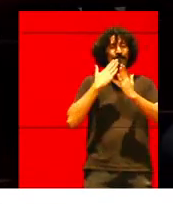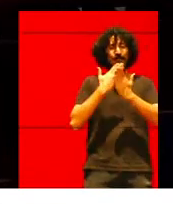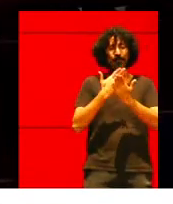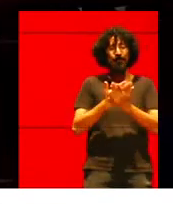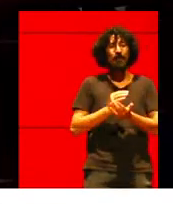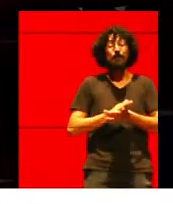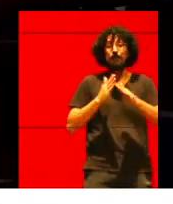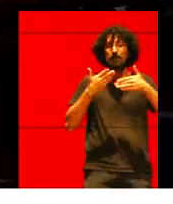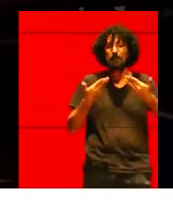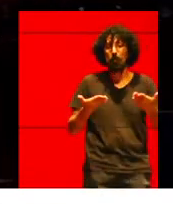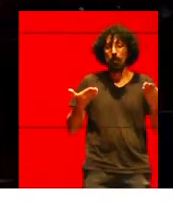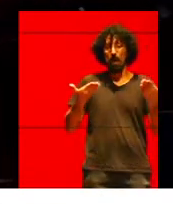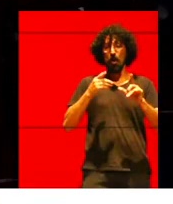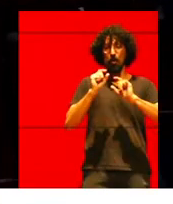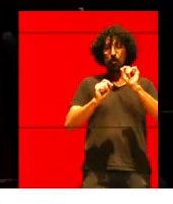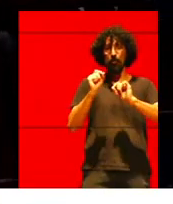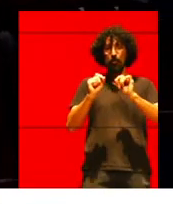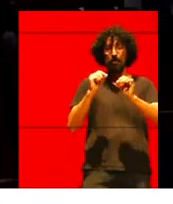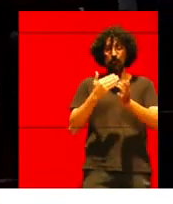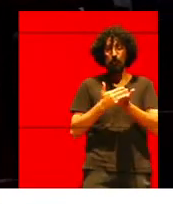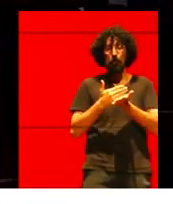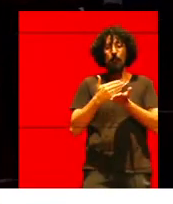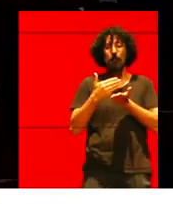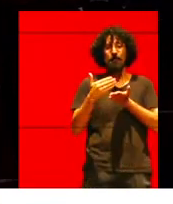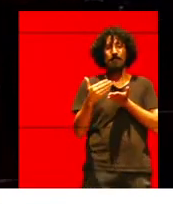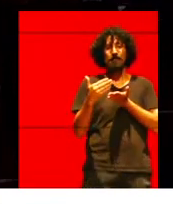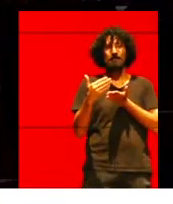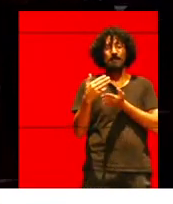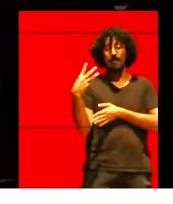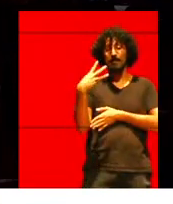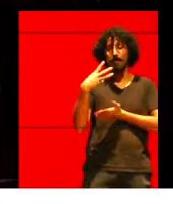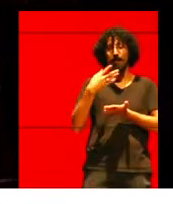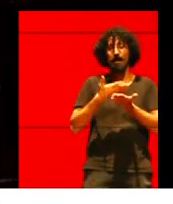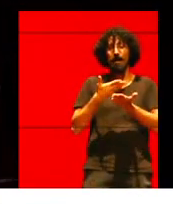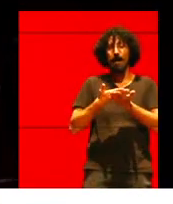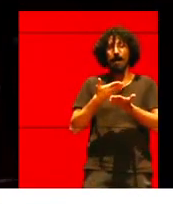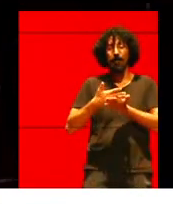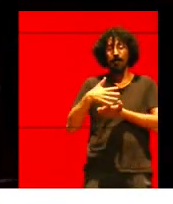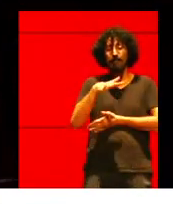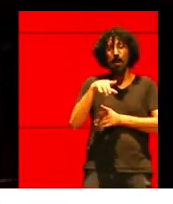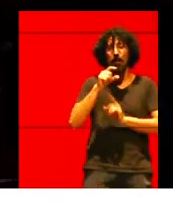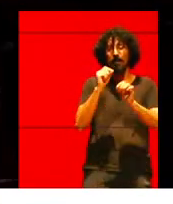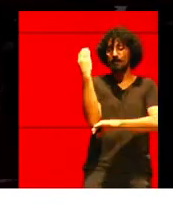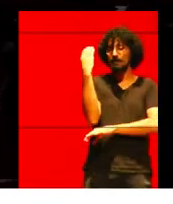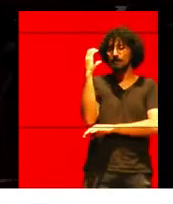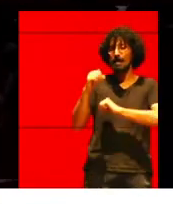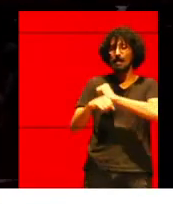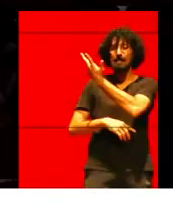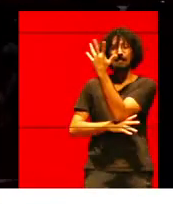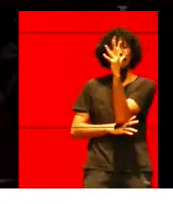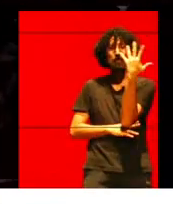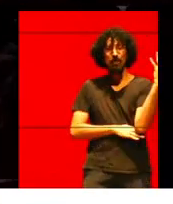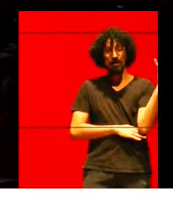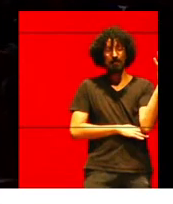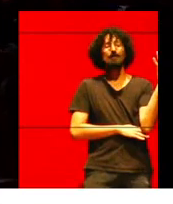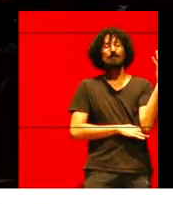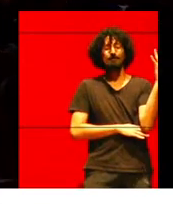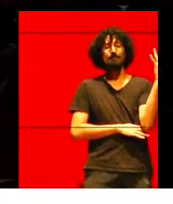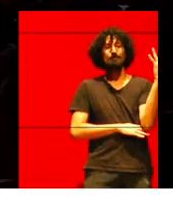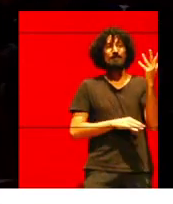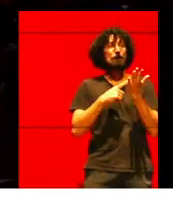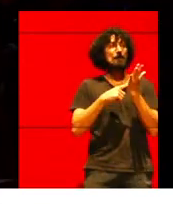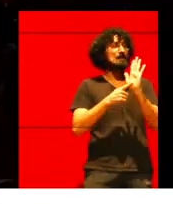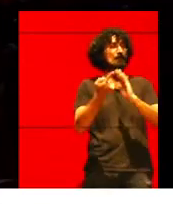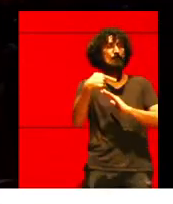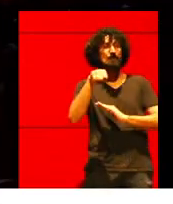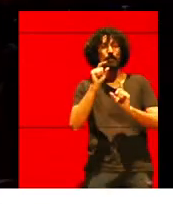nós agora vamos para o nosso terceiro tempo, entrando na área da ciência da natureza. Quero apresentar para